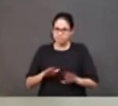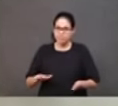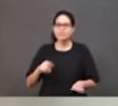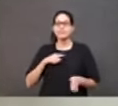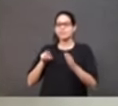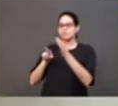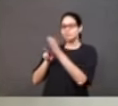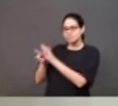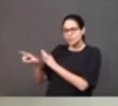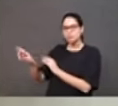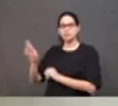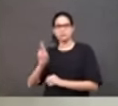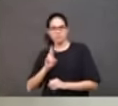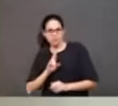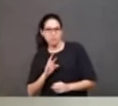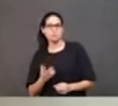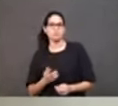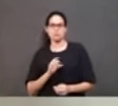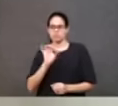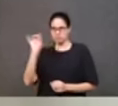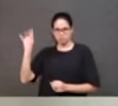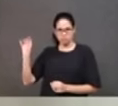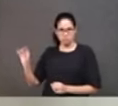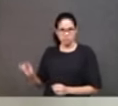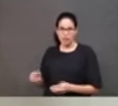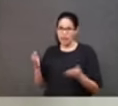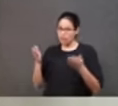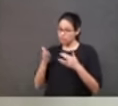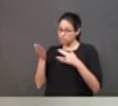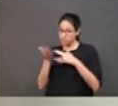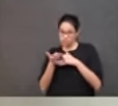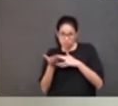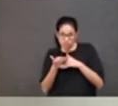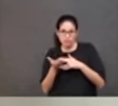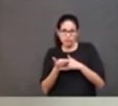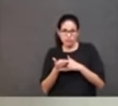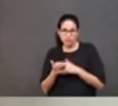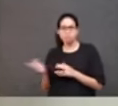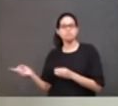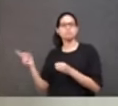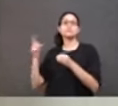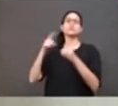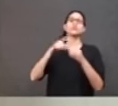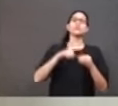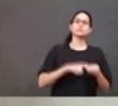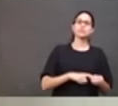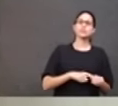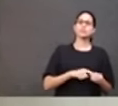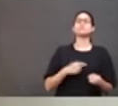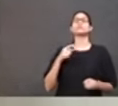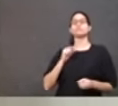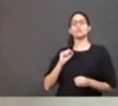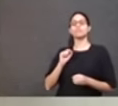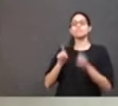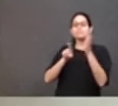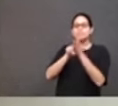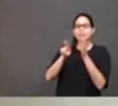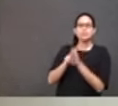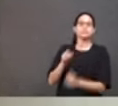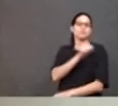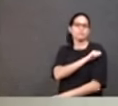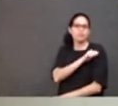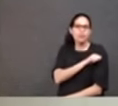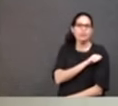perguntas feitas de candidato para candidato. Nós vamos fazer um rápido intervalo e voltamos em seguida com perguntas que foram feitas por estudantes,